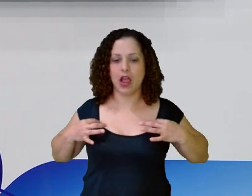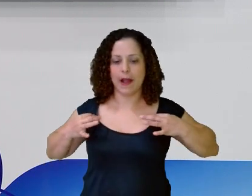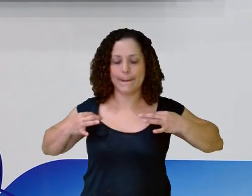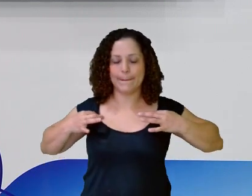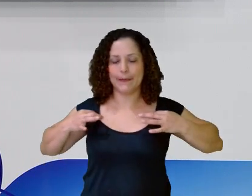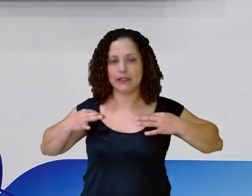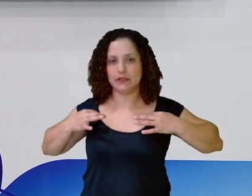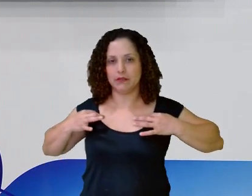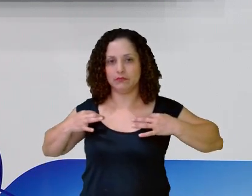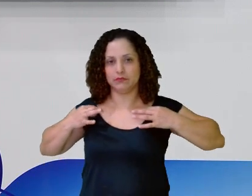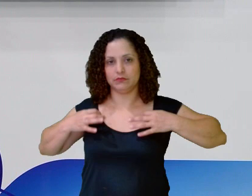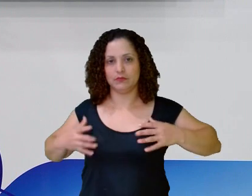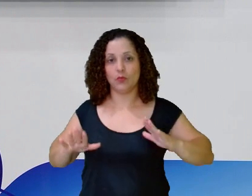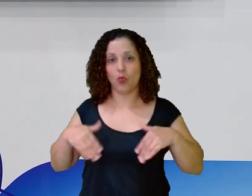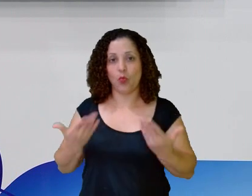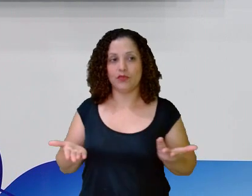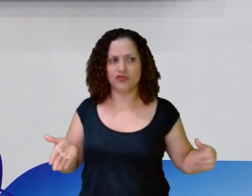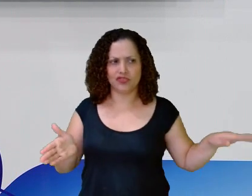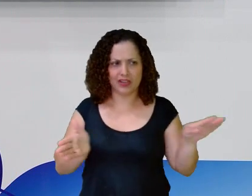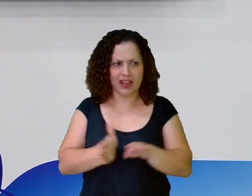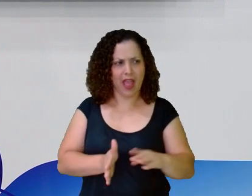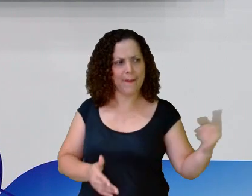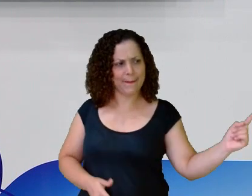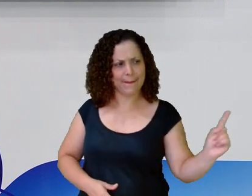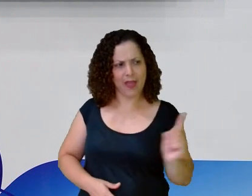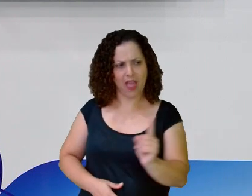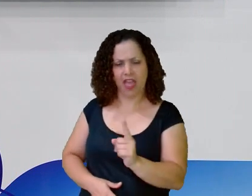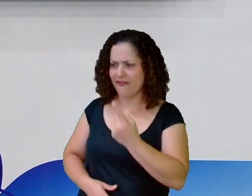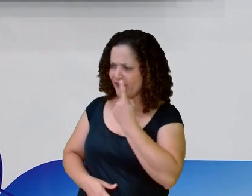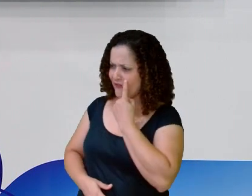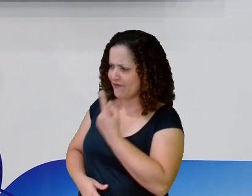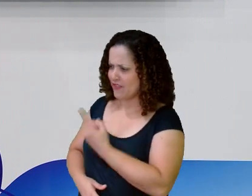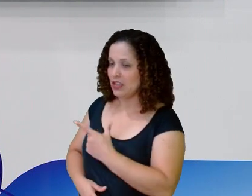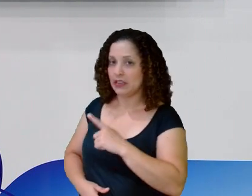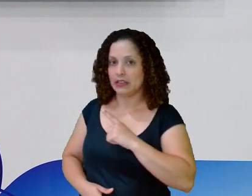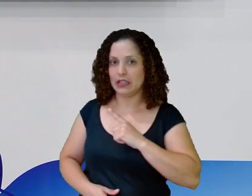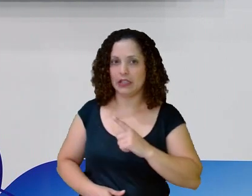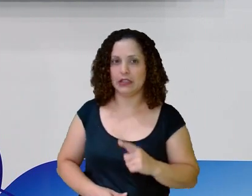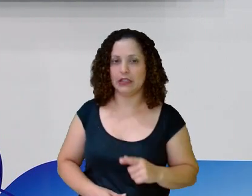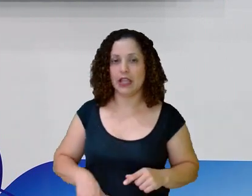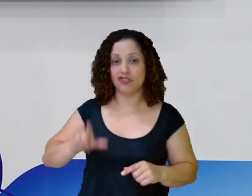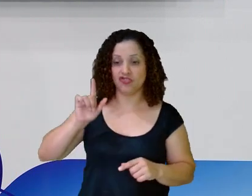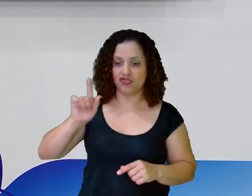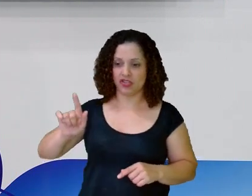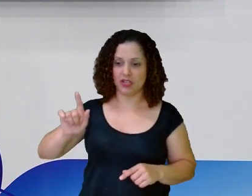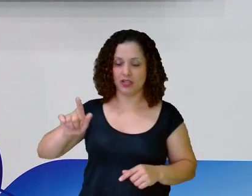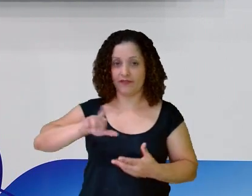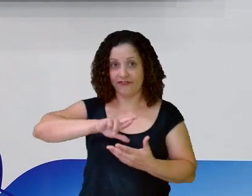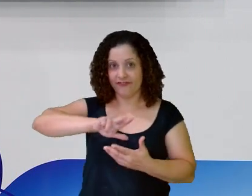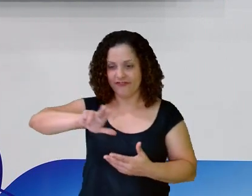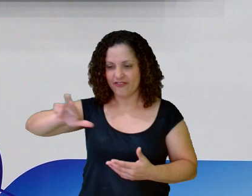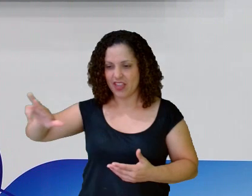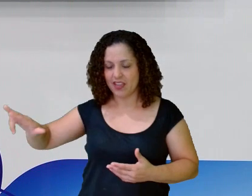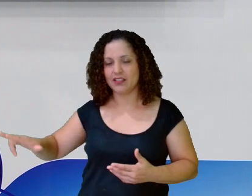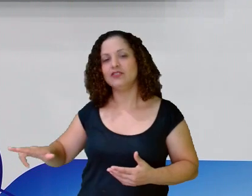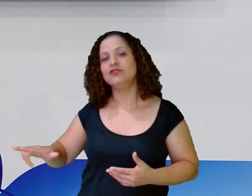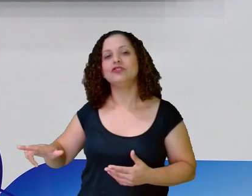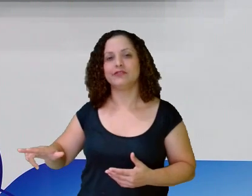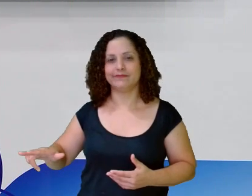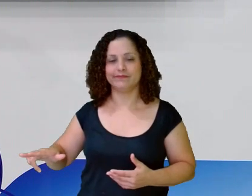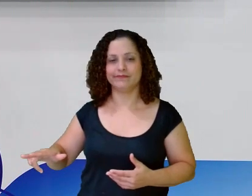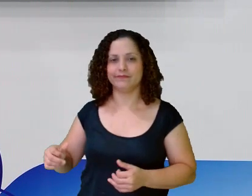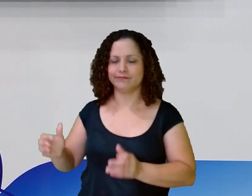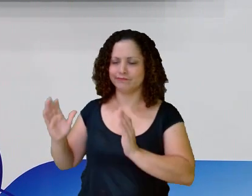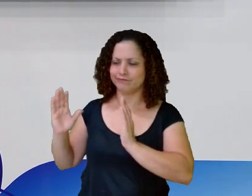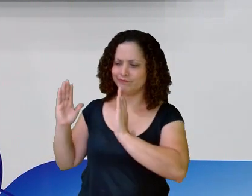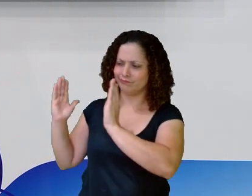essa camisa, mas quando você entra na loja, você vai encontrar no tamanho G, por exemplo, várias. Num espaço